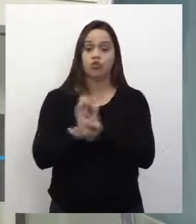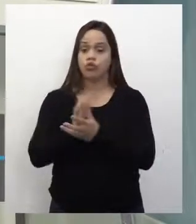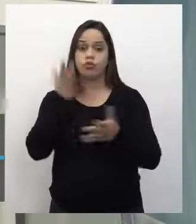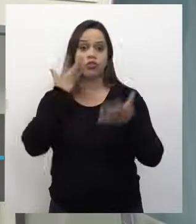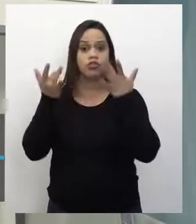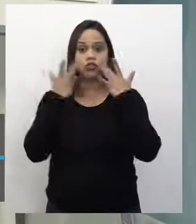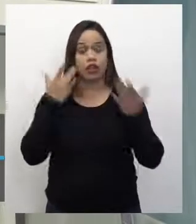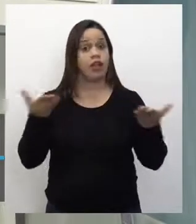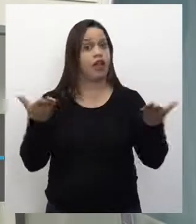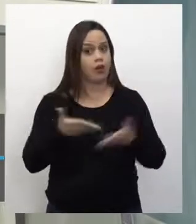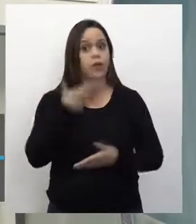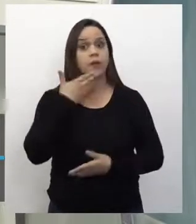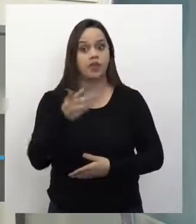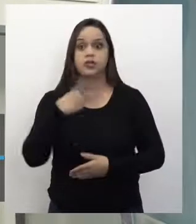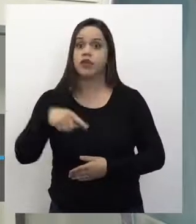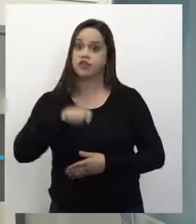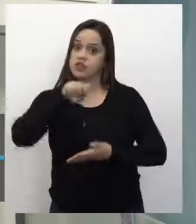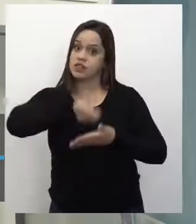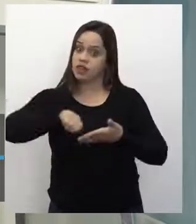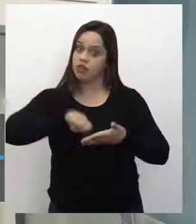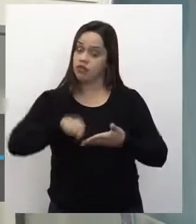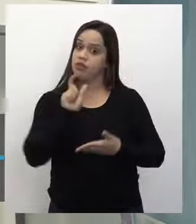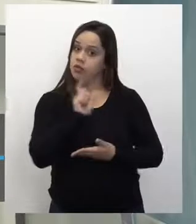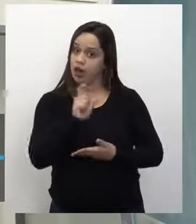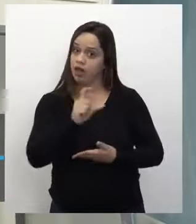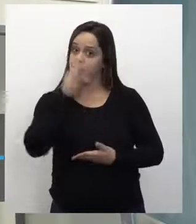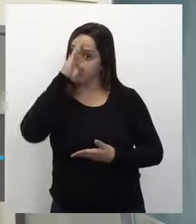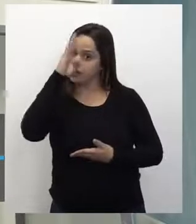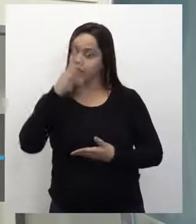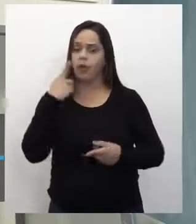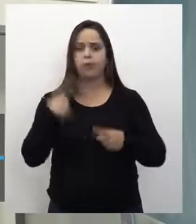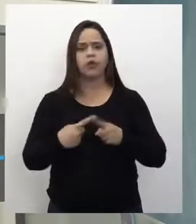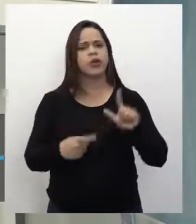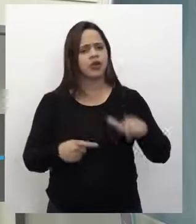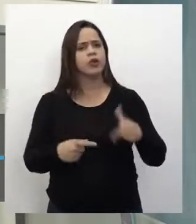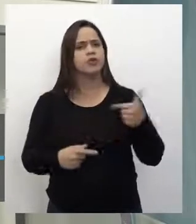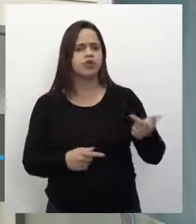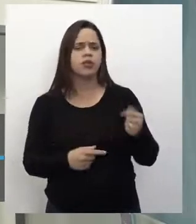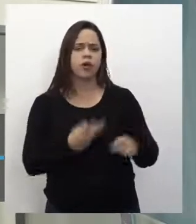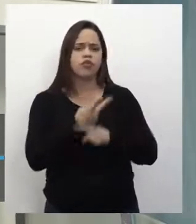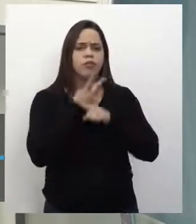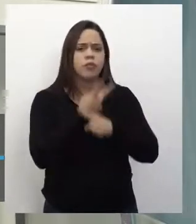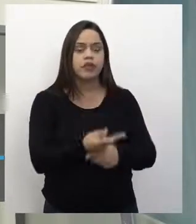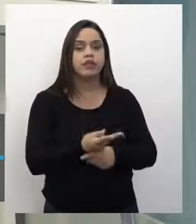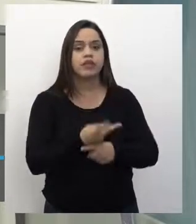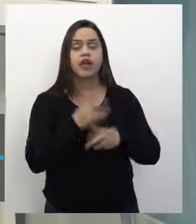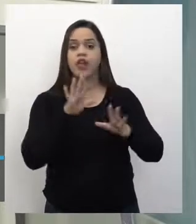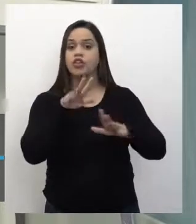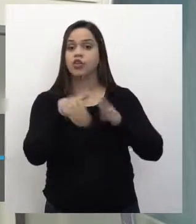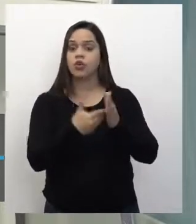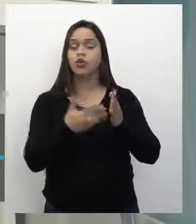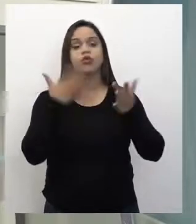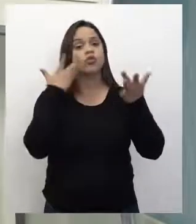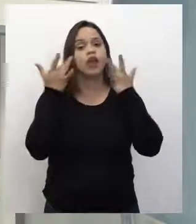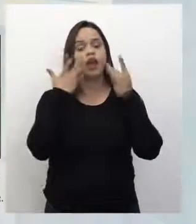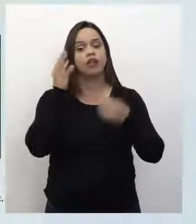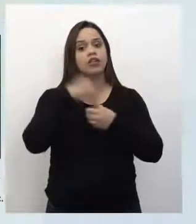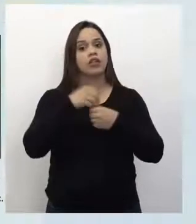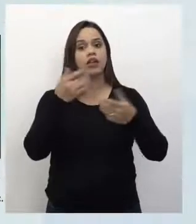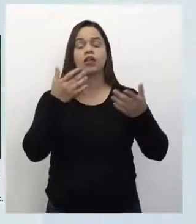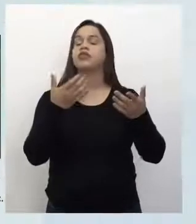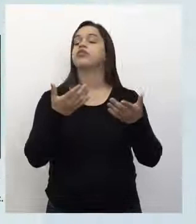que vocês anotem, para vocês poderem ver as peças deles no YouTube depois, que são muito bacanas. Então, as